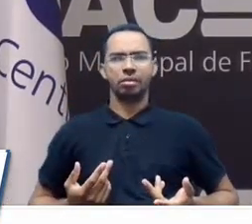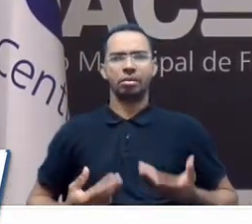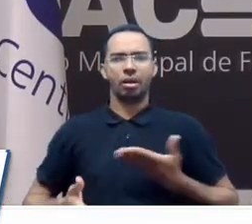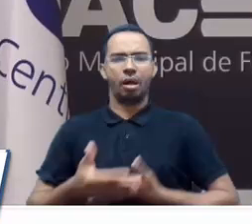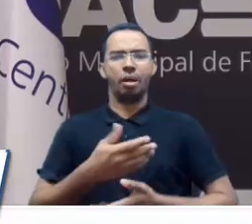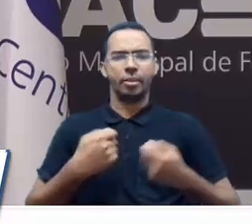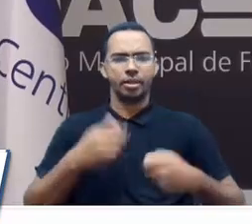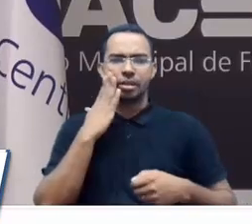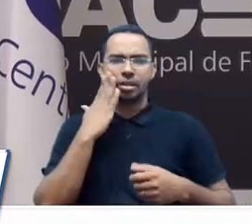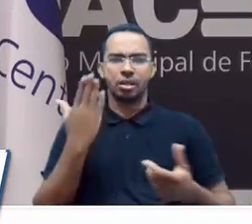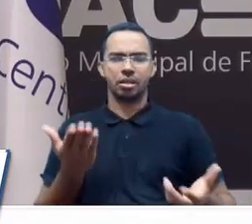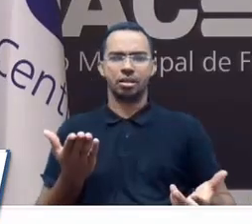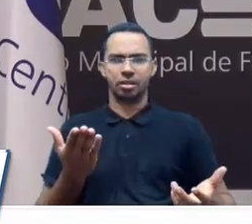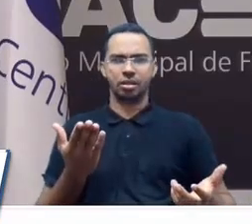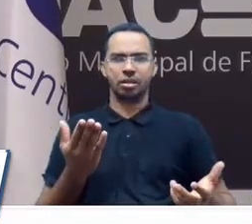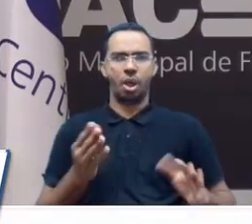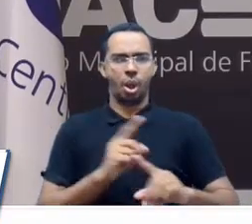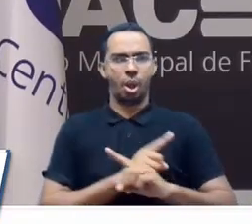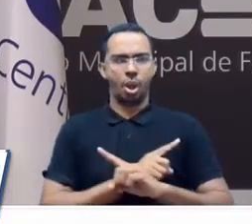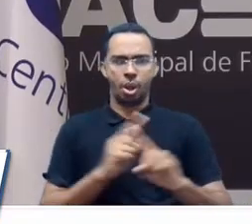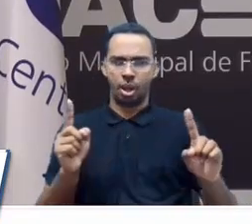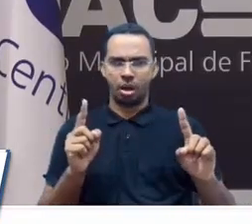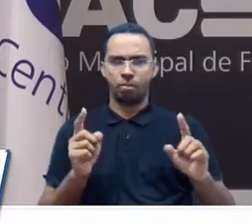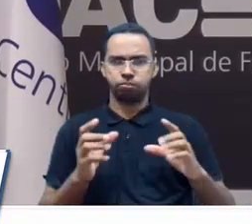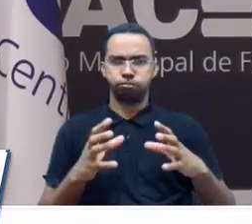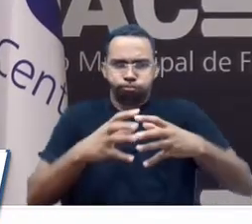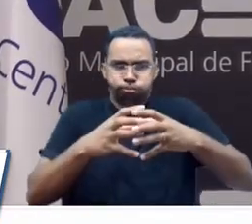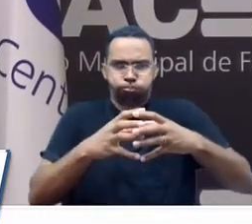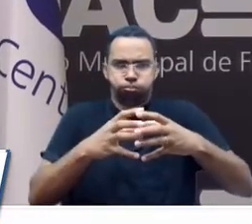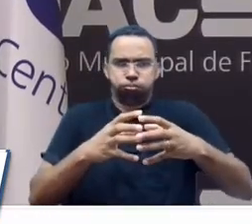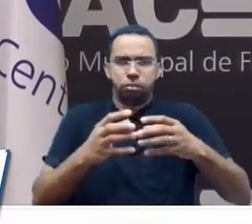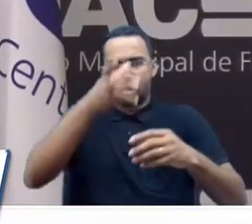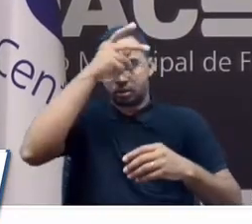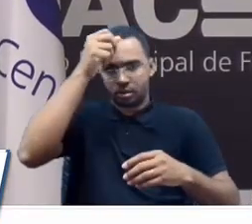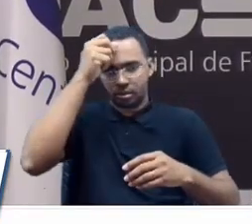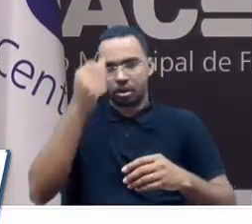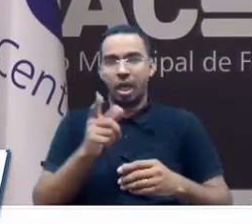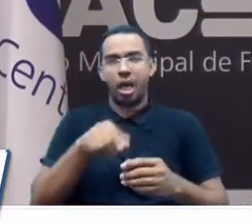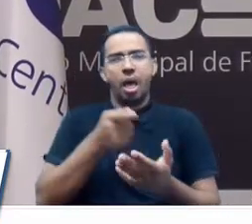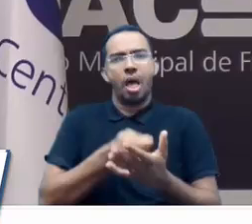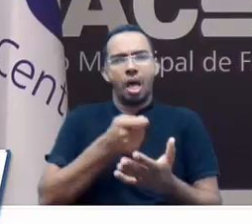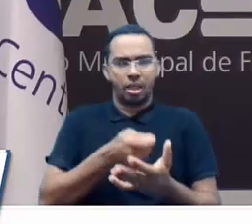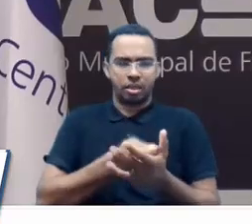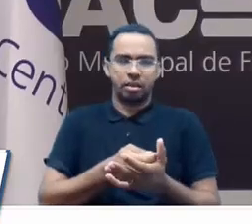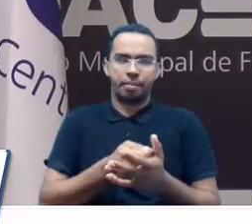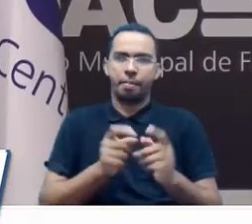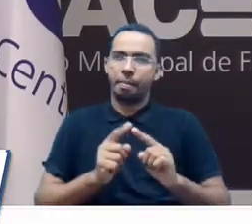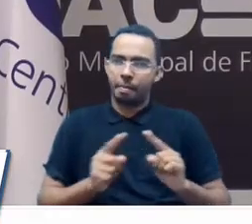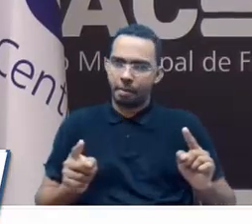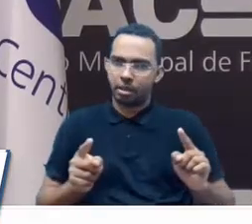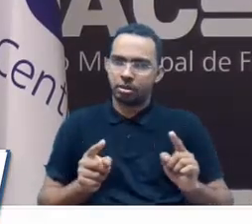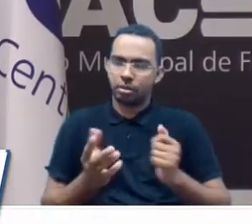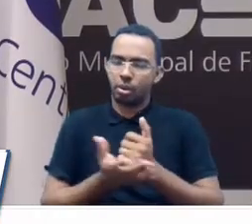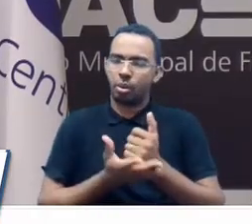coisa, não inchar a máquina pública, isso é obrigação. Agora, o mínimo